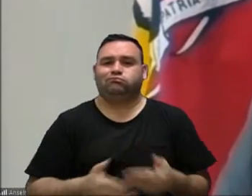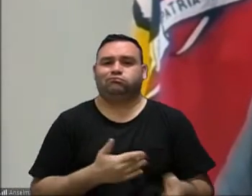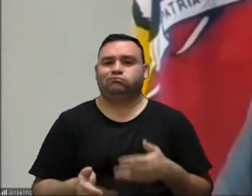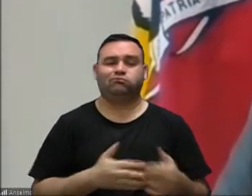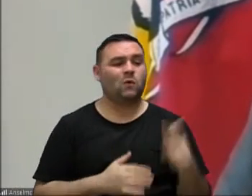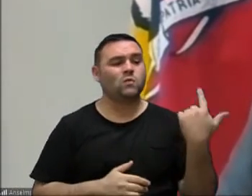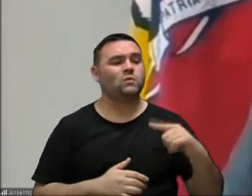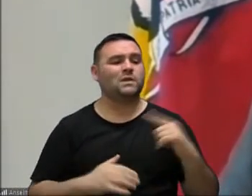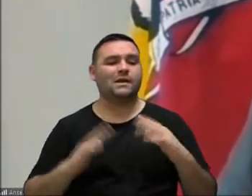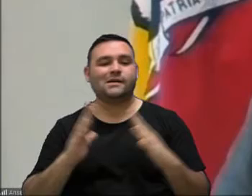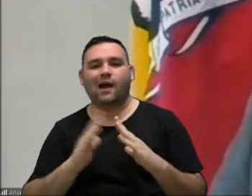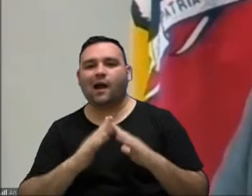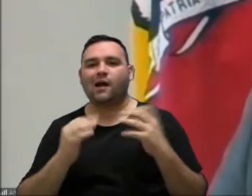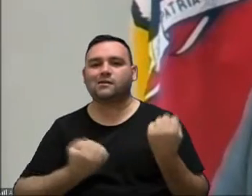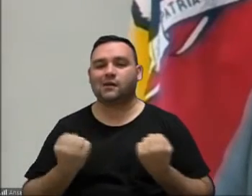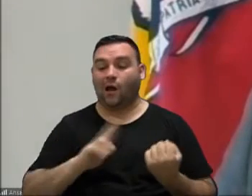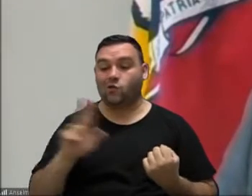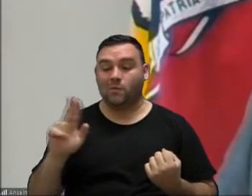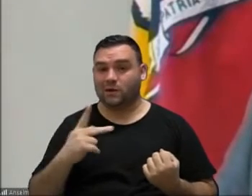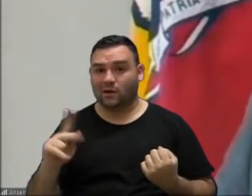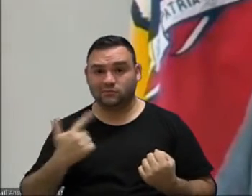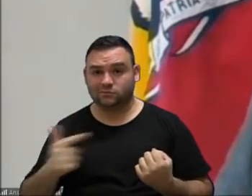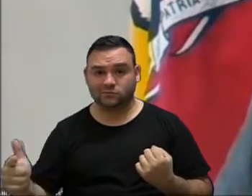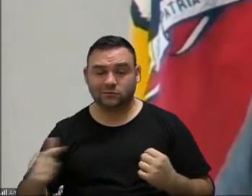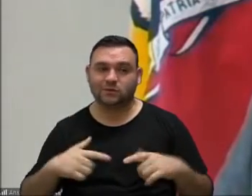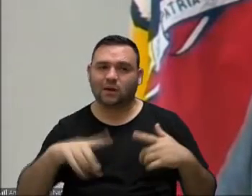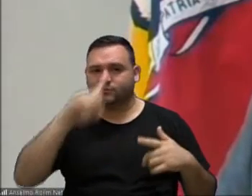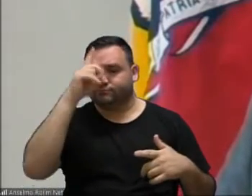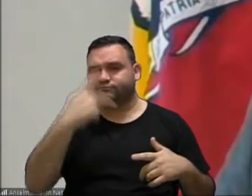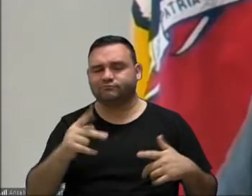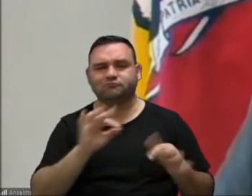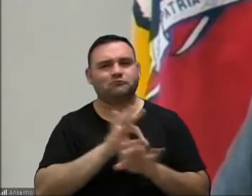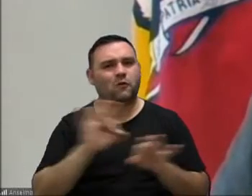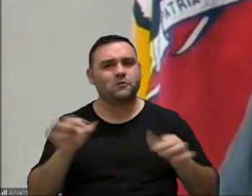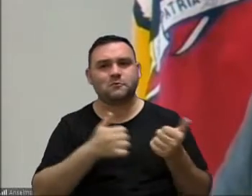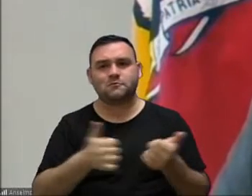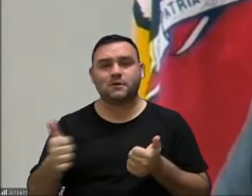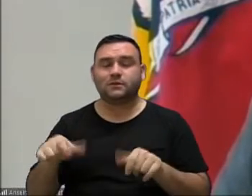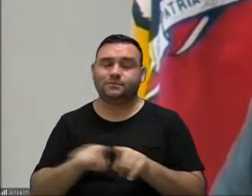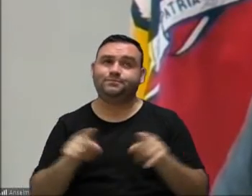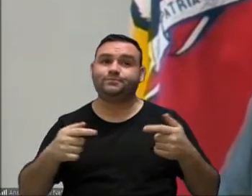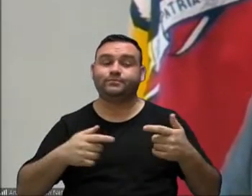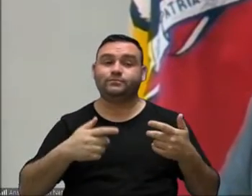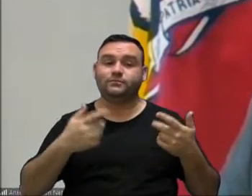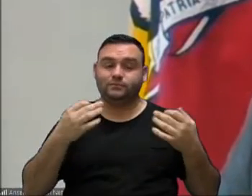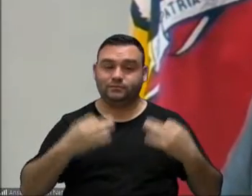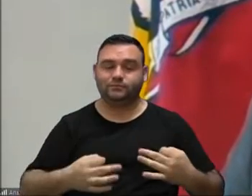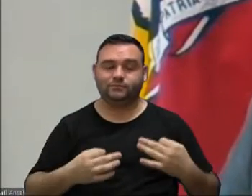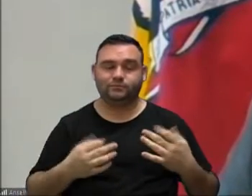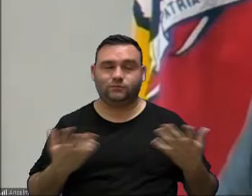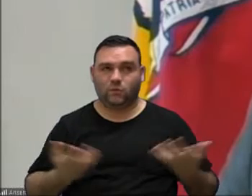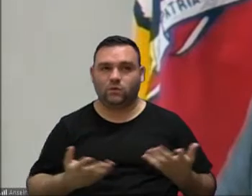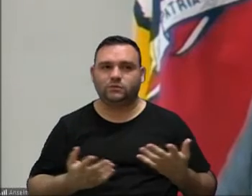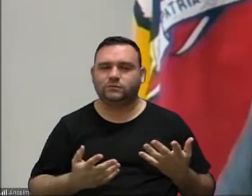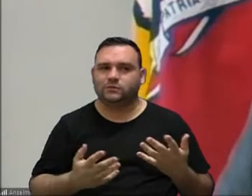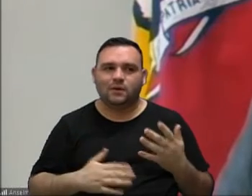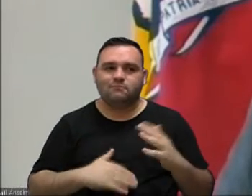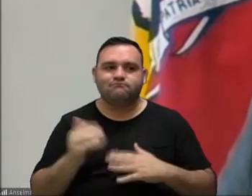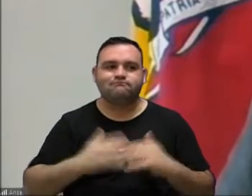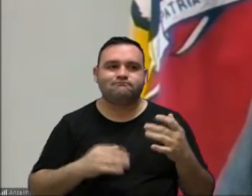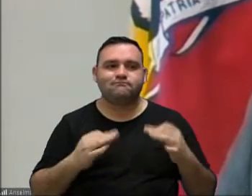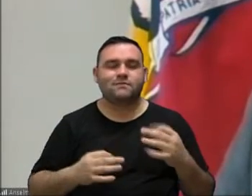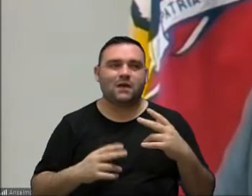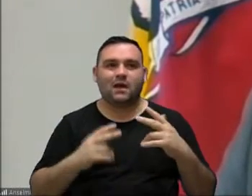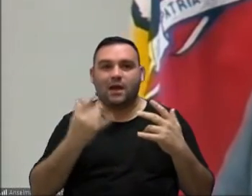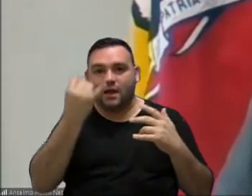bens em nome deles então ainda que vossa ideia seja excelente a efetividade disso infelizmente não vai